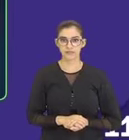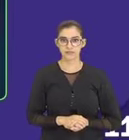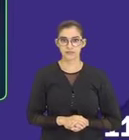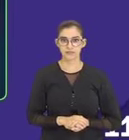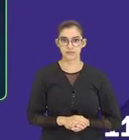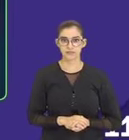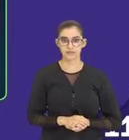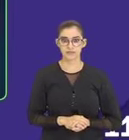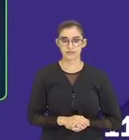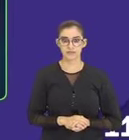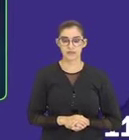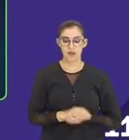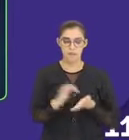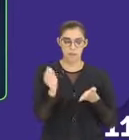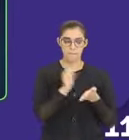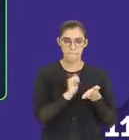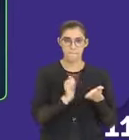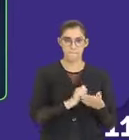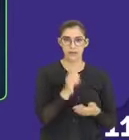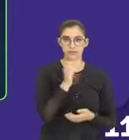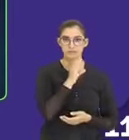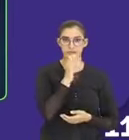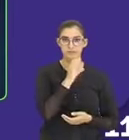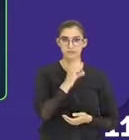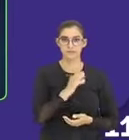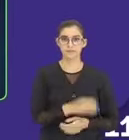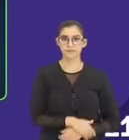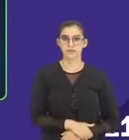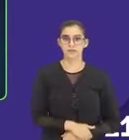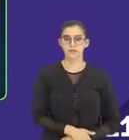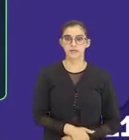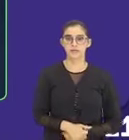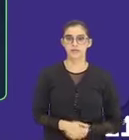Vou apagar isso aqui rapidinho. Olha, viu como é bonito apagar isso aqui? Ah.